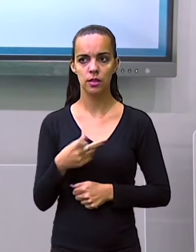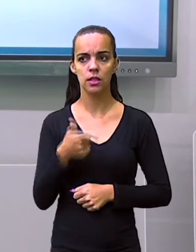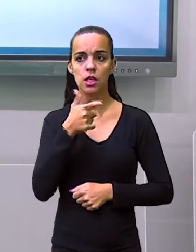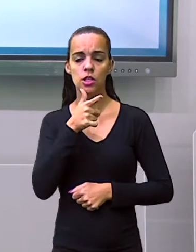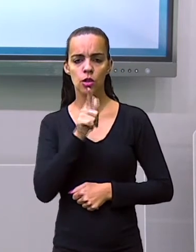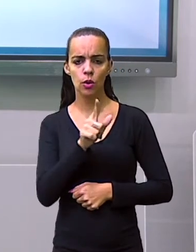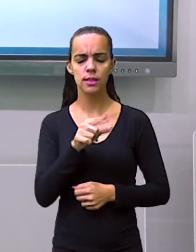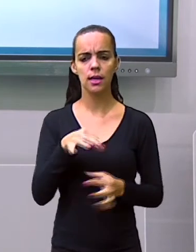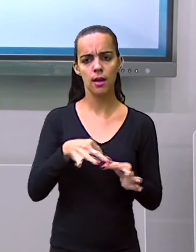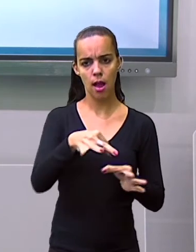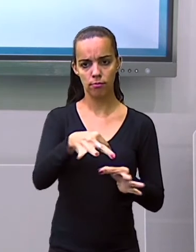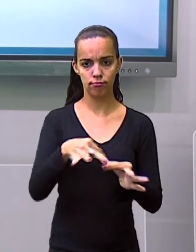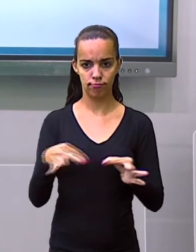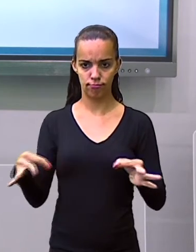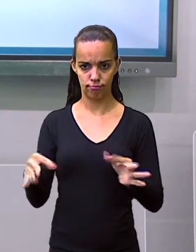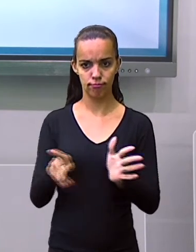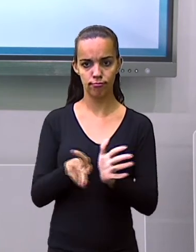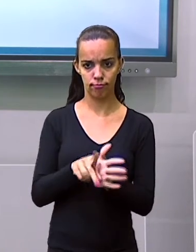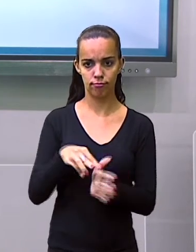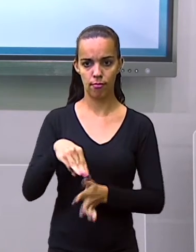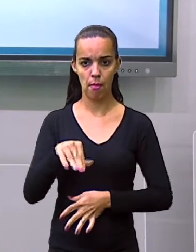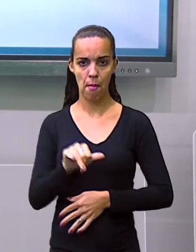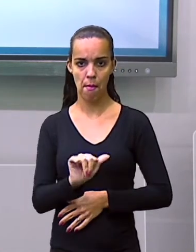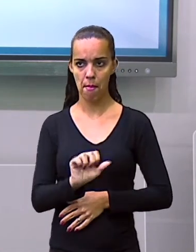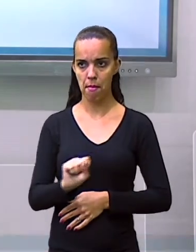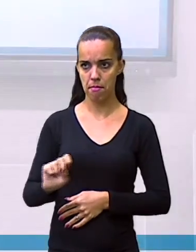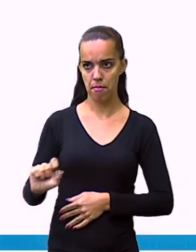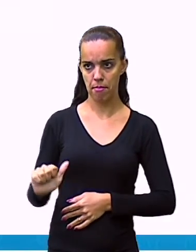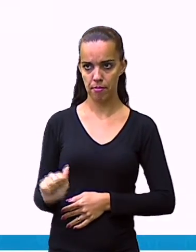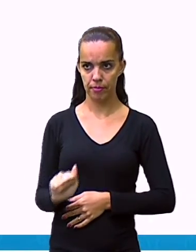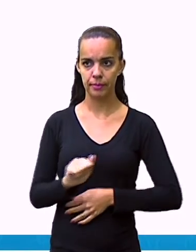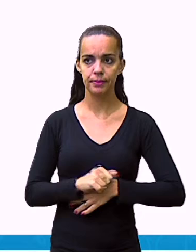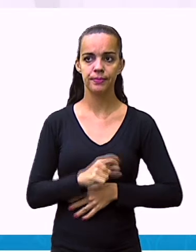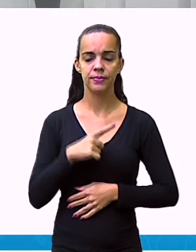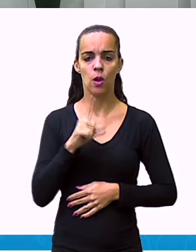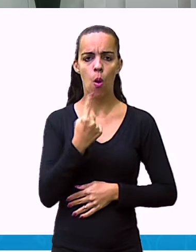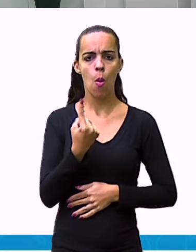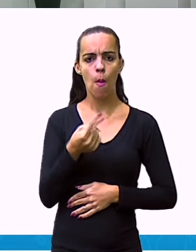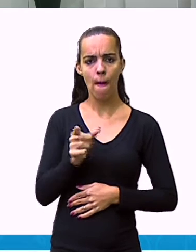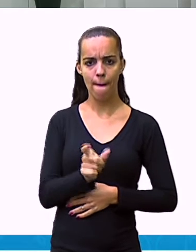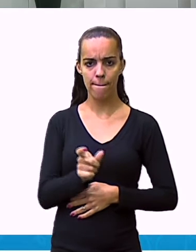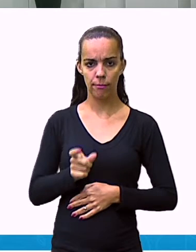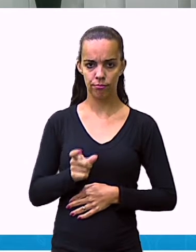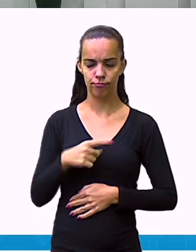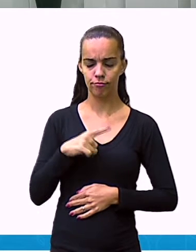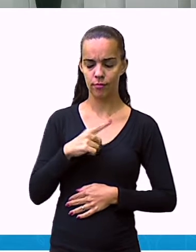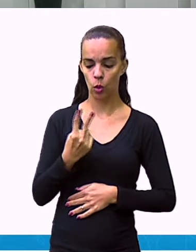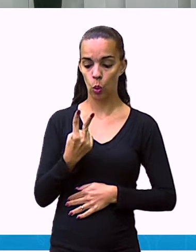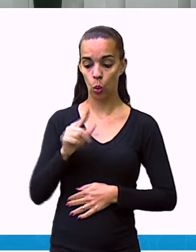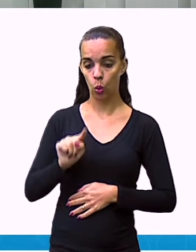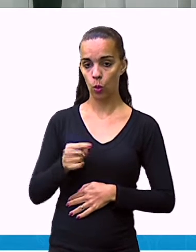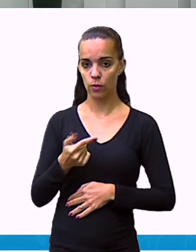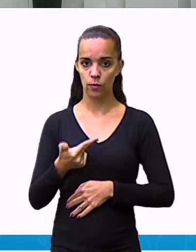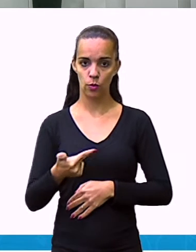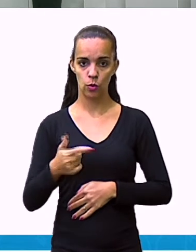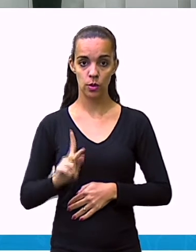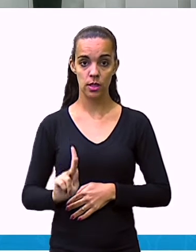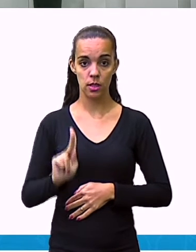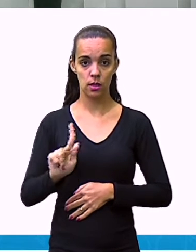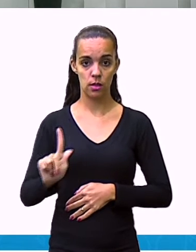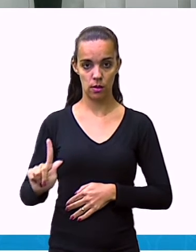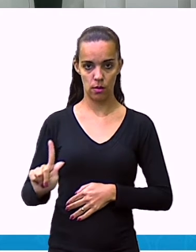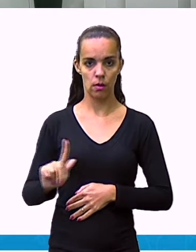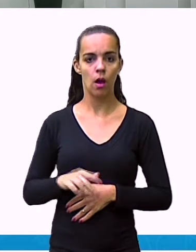medida de massa aqui olha tem um probleminha aqui uma peça de 2,2 é 2kg